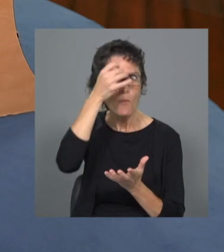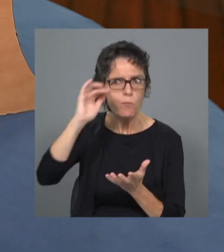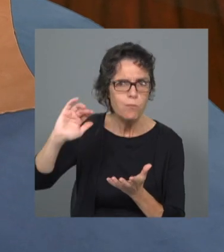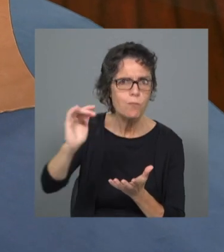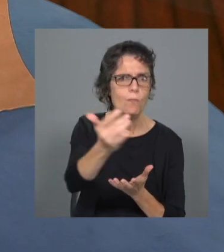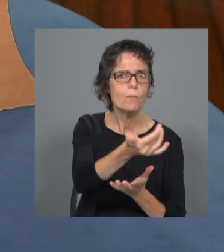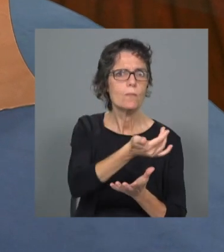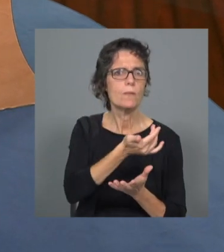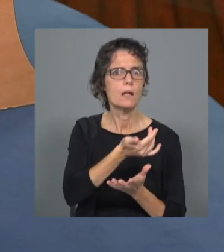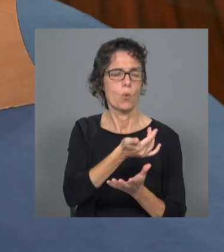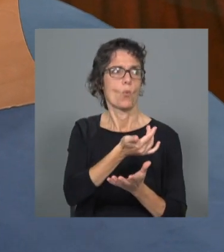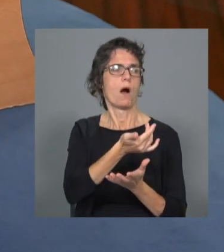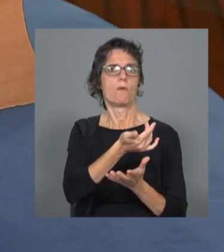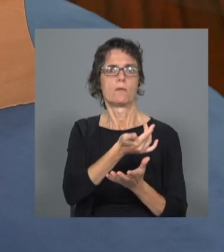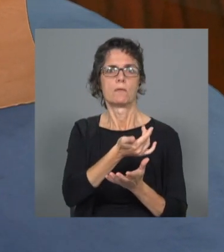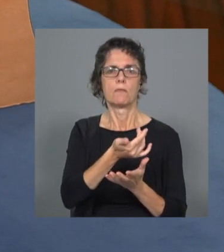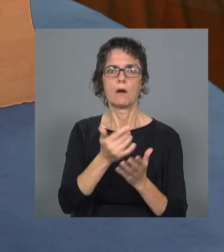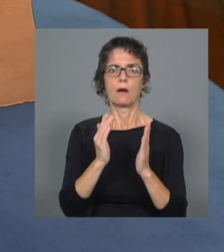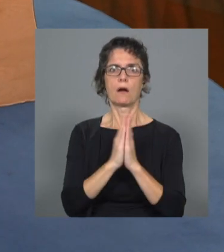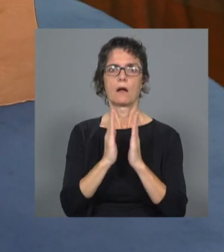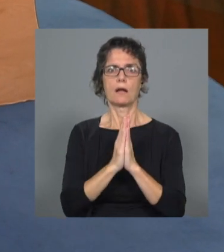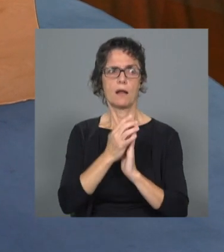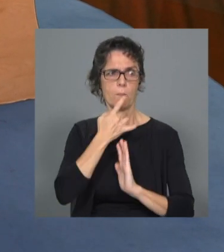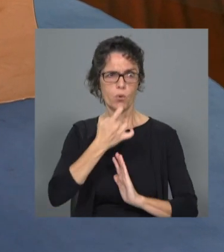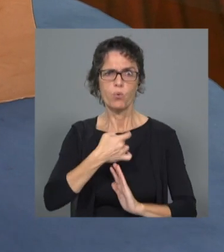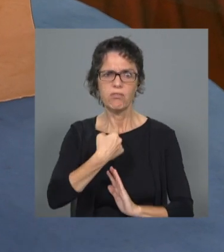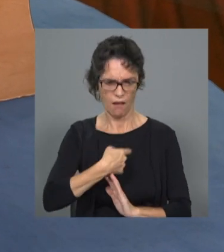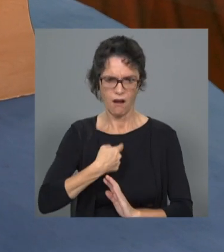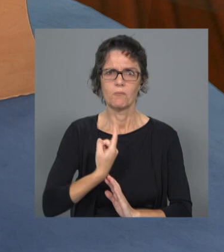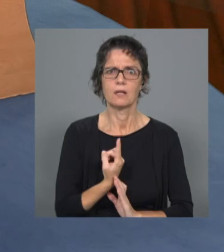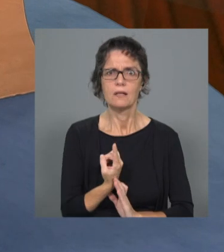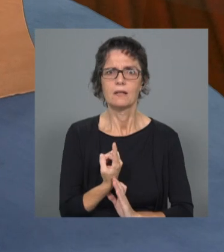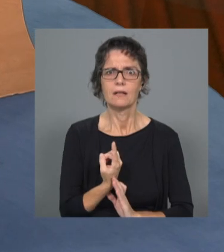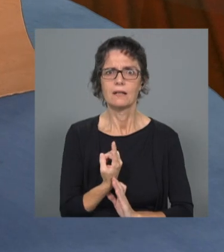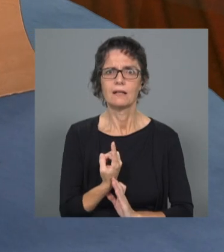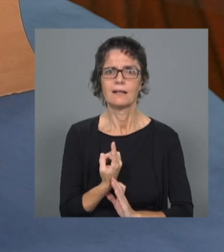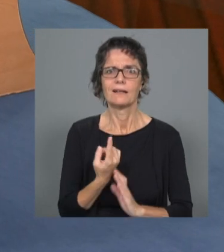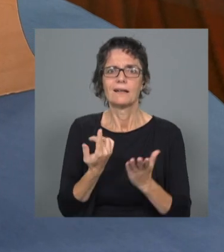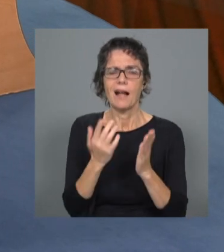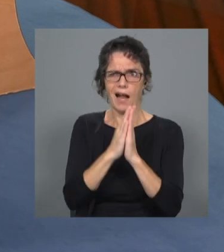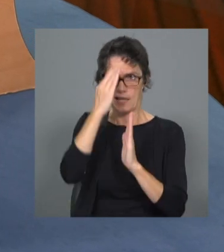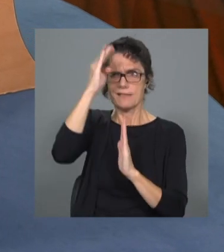é terrivelmente assustador, eu admito que sim, mas é também assim que as primeiras comunidades começaram